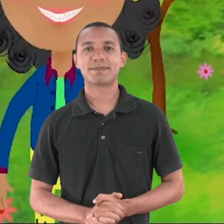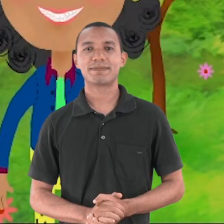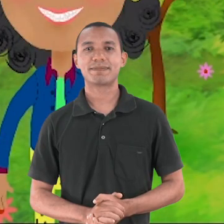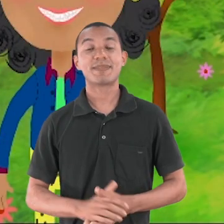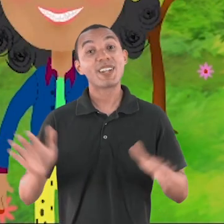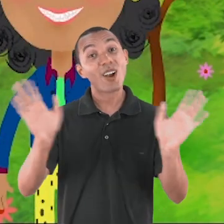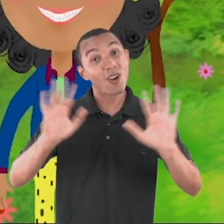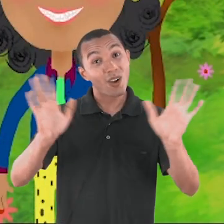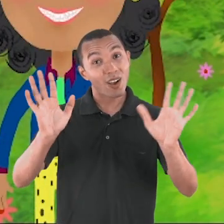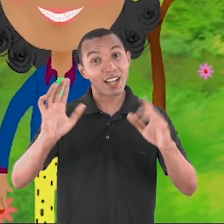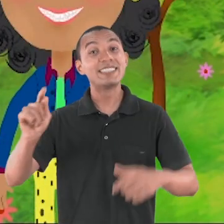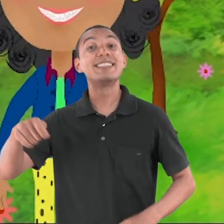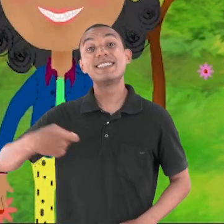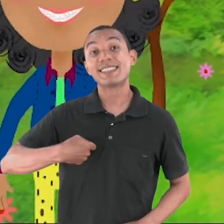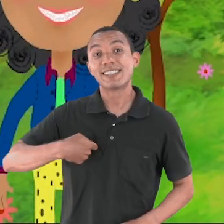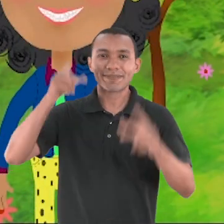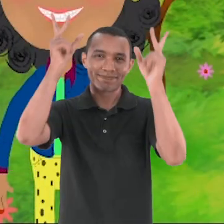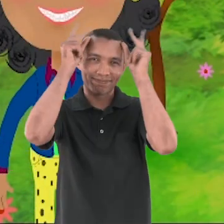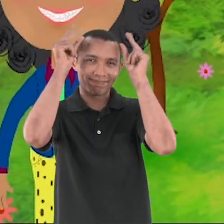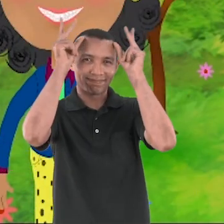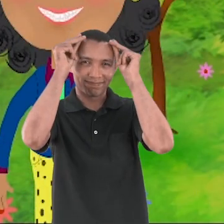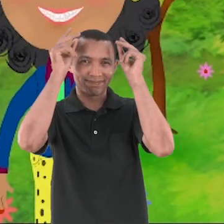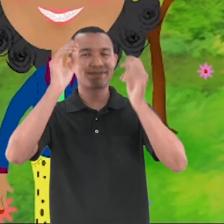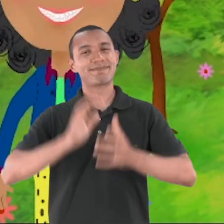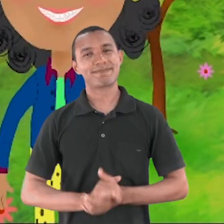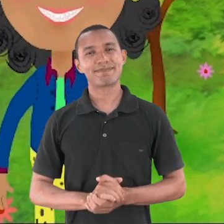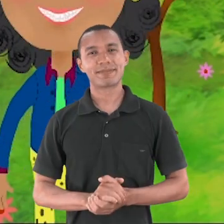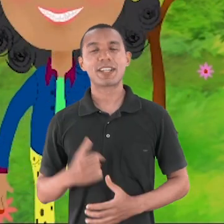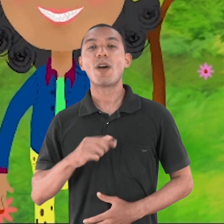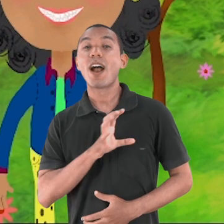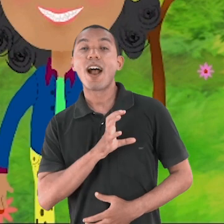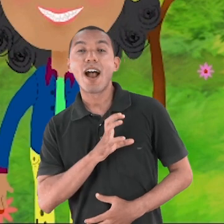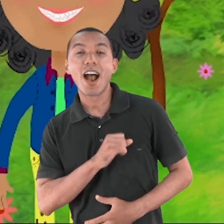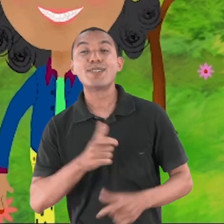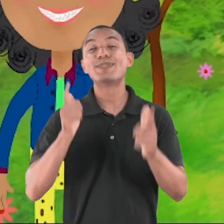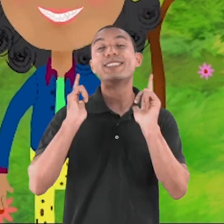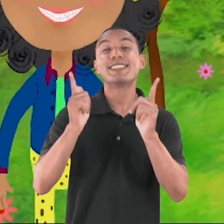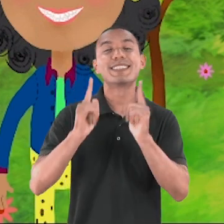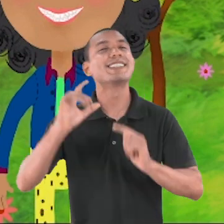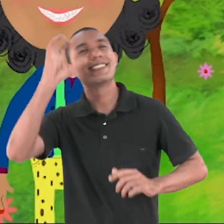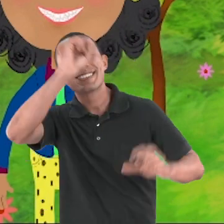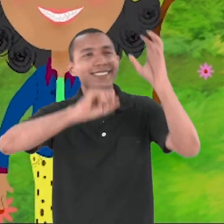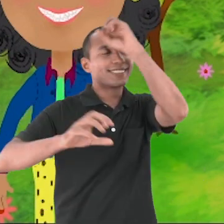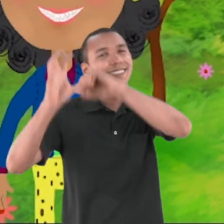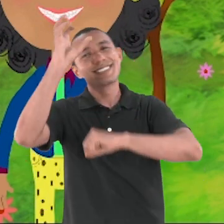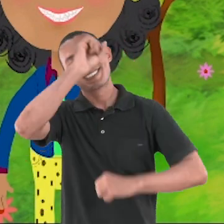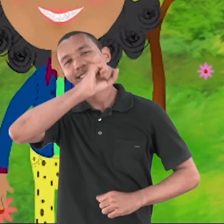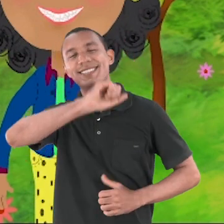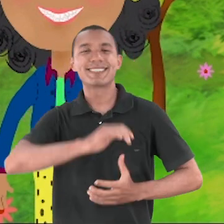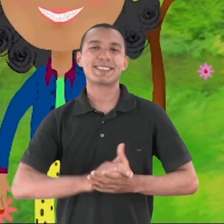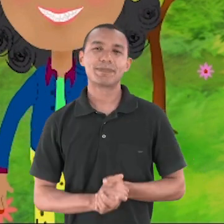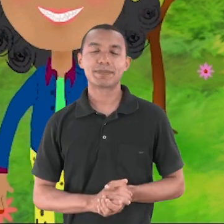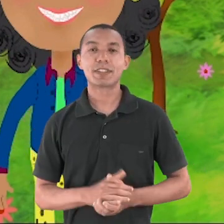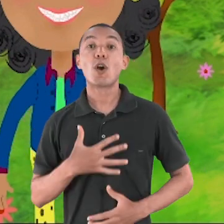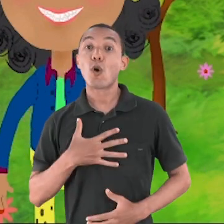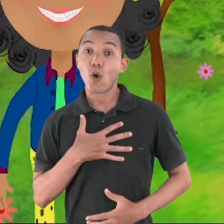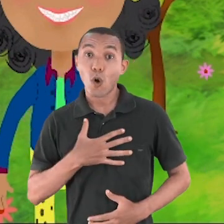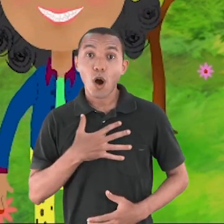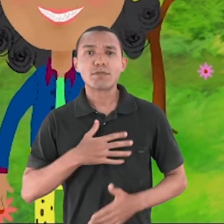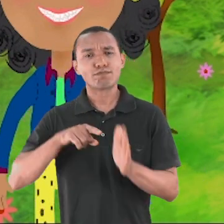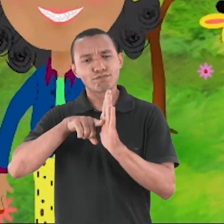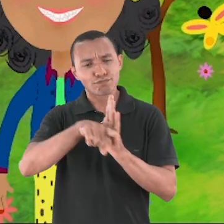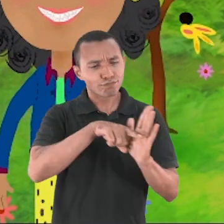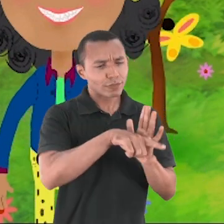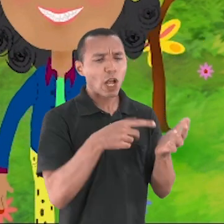Olá, sou a Maria Livrão. Adoro aventuras e descobertas. Gosto de pesquisar